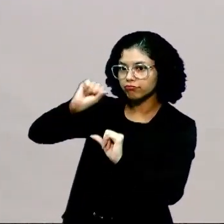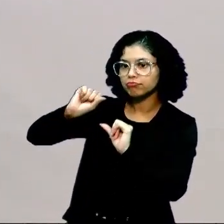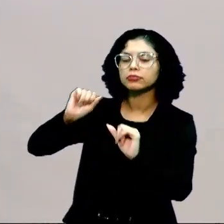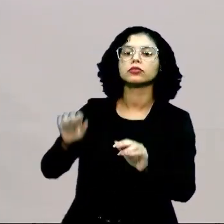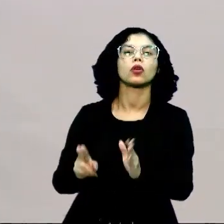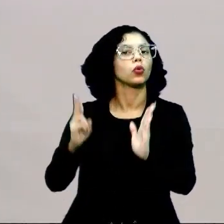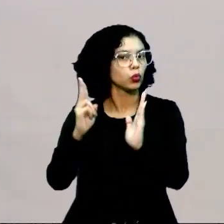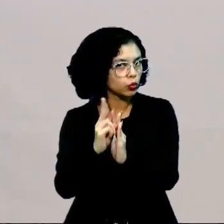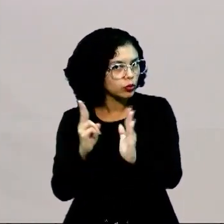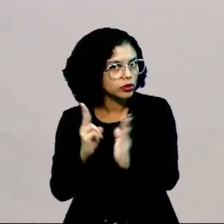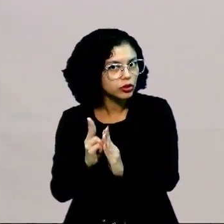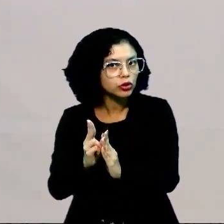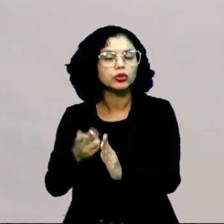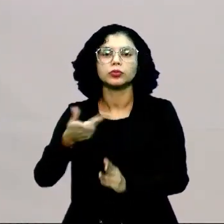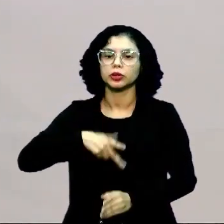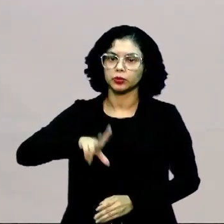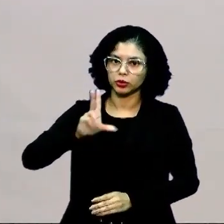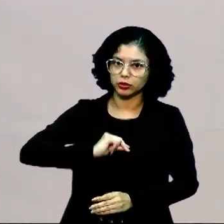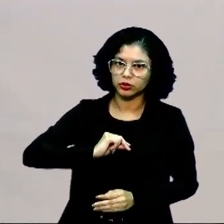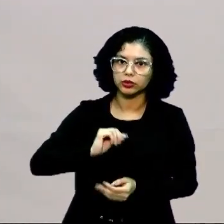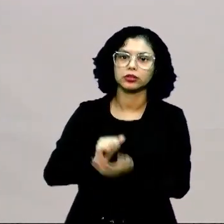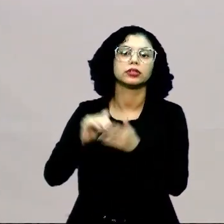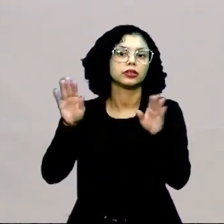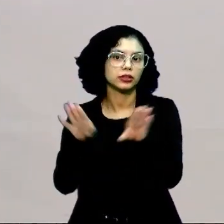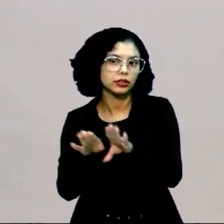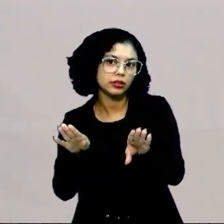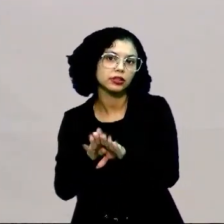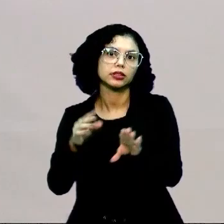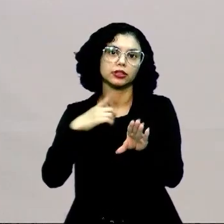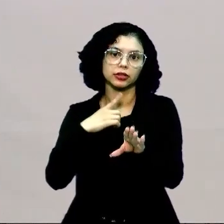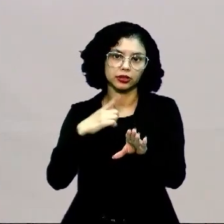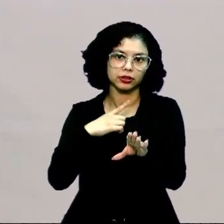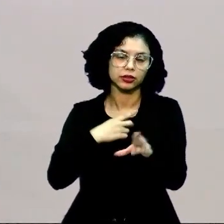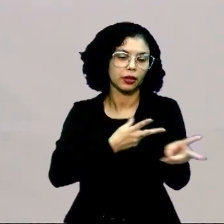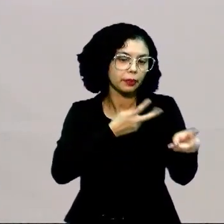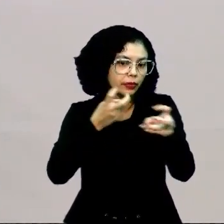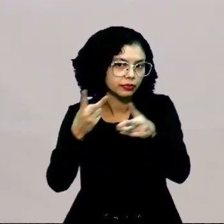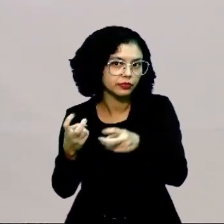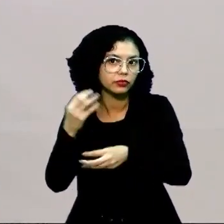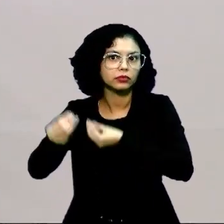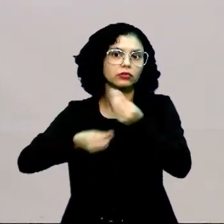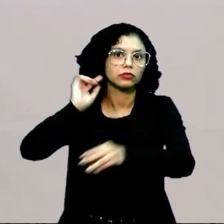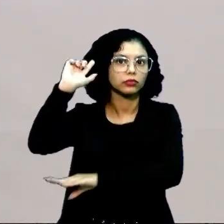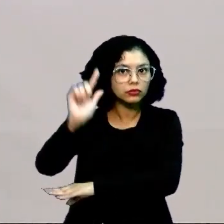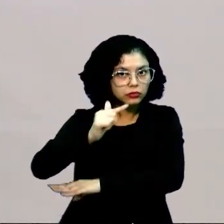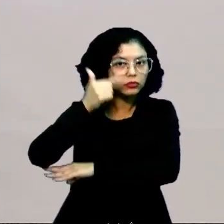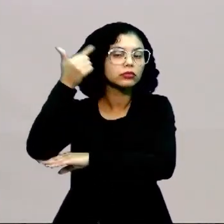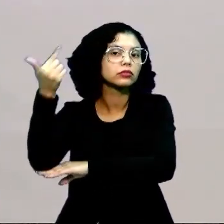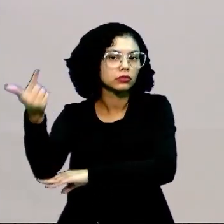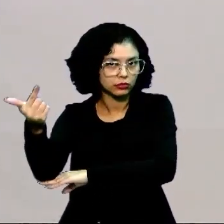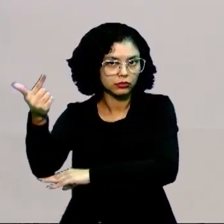O índio, para o português, ele também tinha que ser observado como o